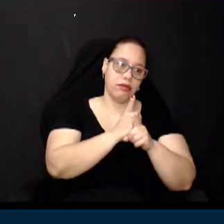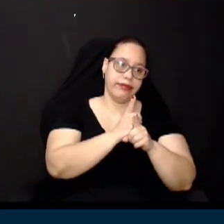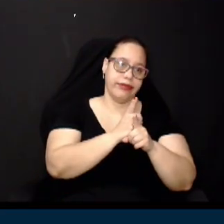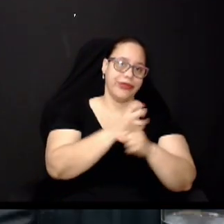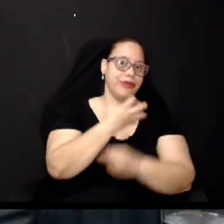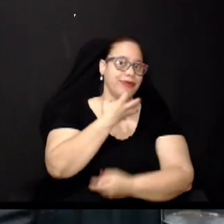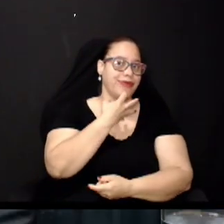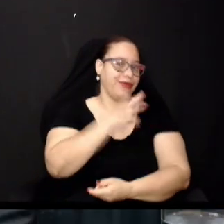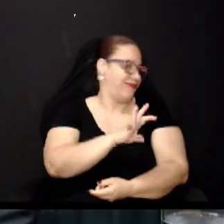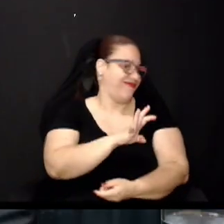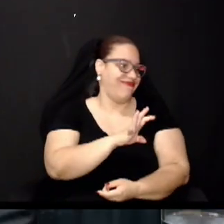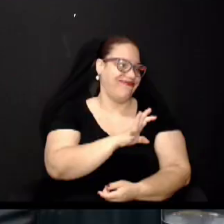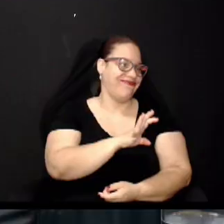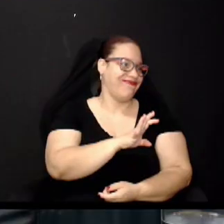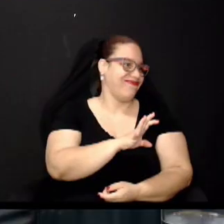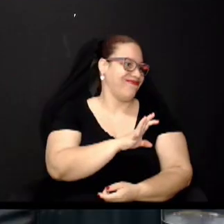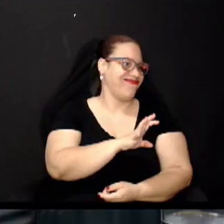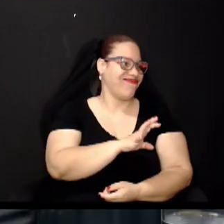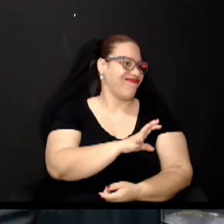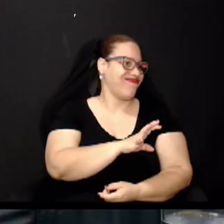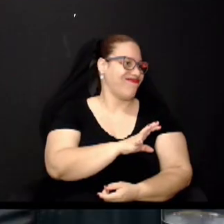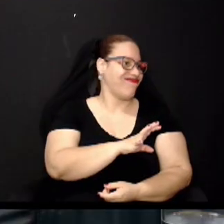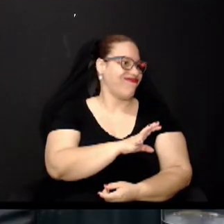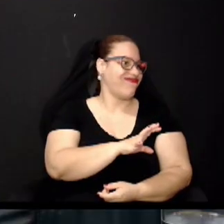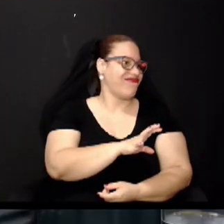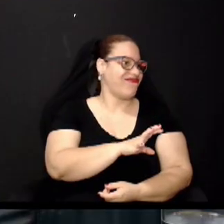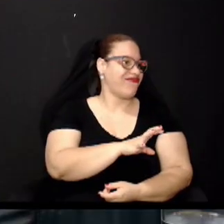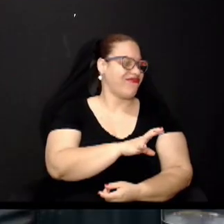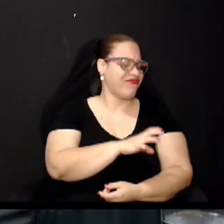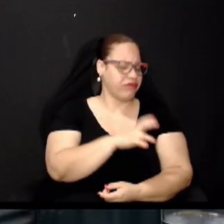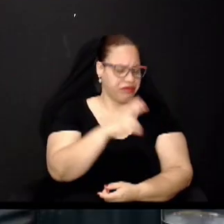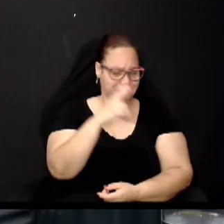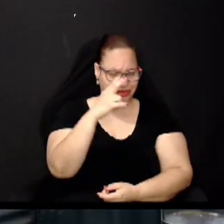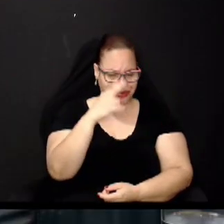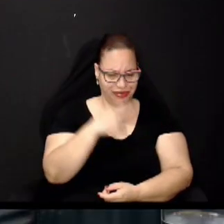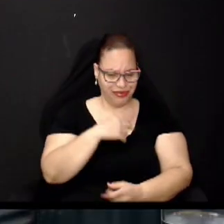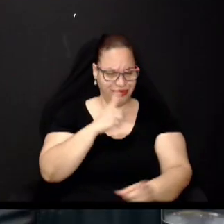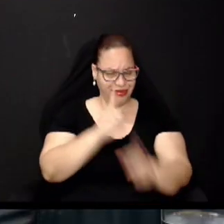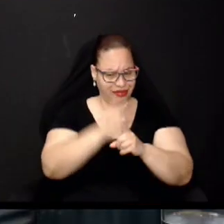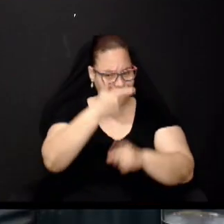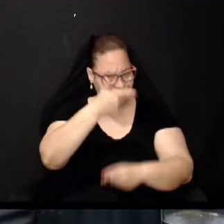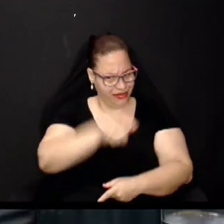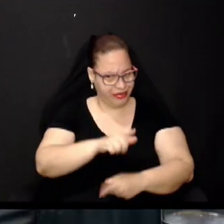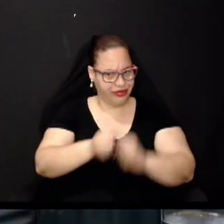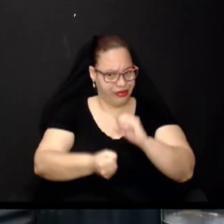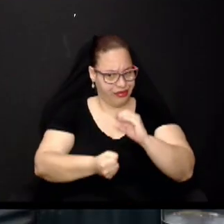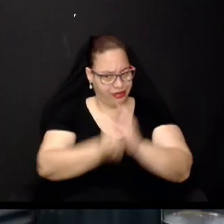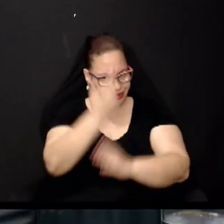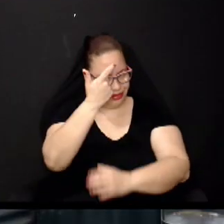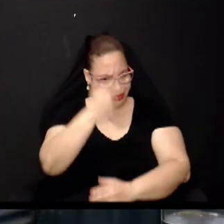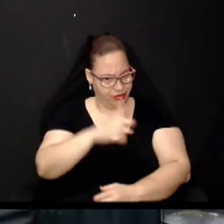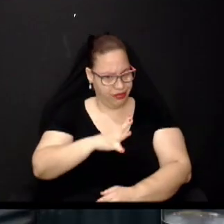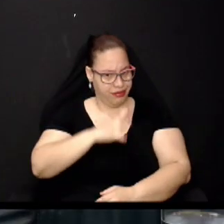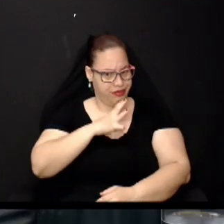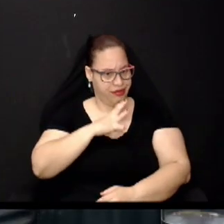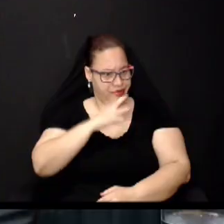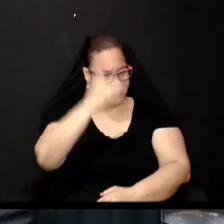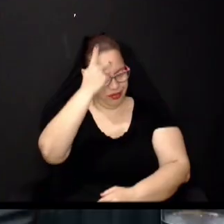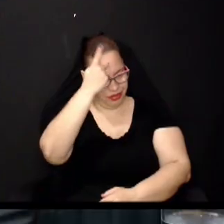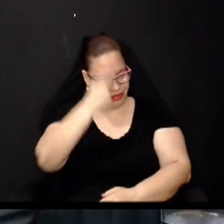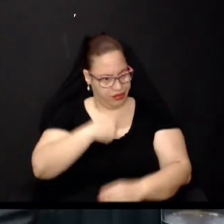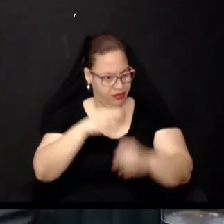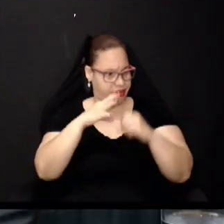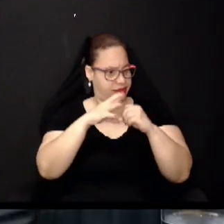né? É um ter que se reolhar, que se reencontrar, que se descobrir, que se reconhecer, se haver com